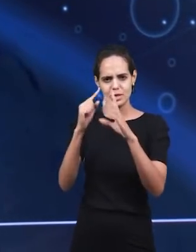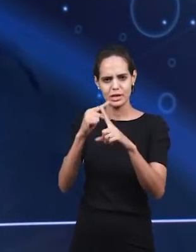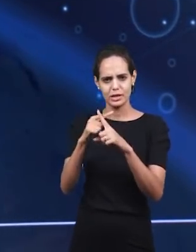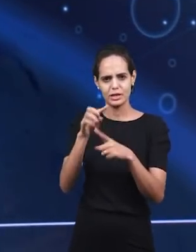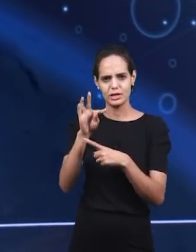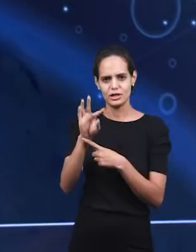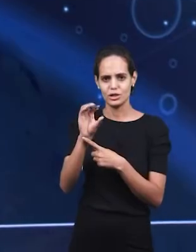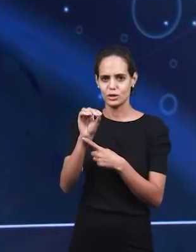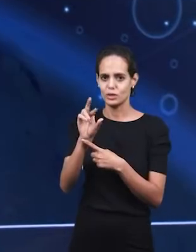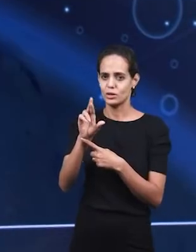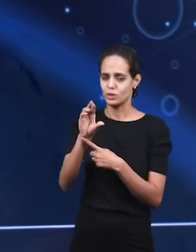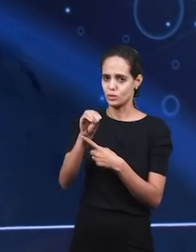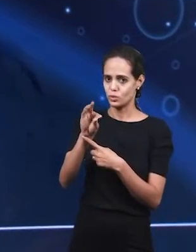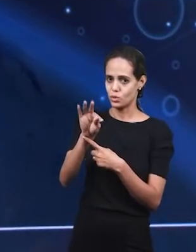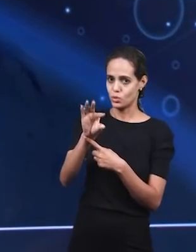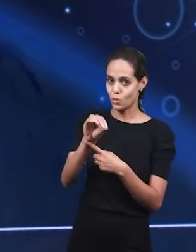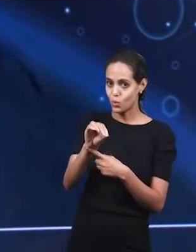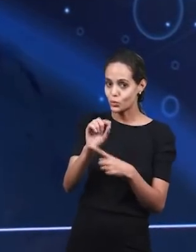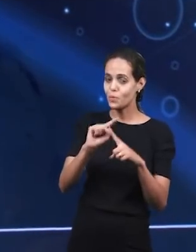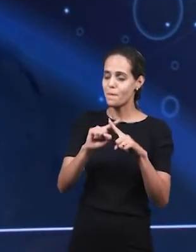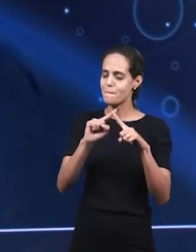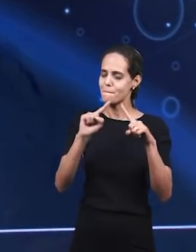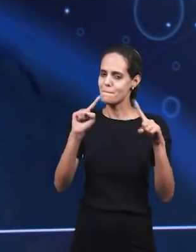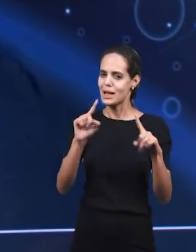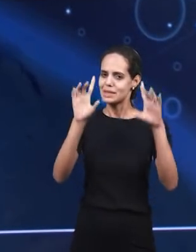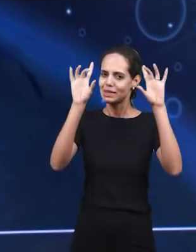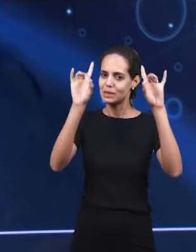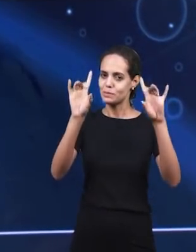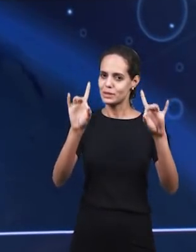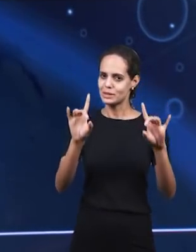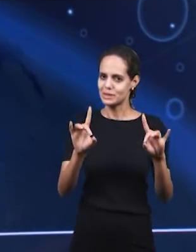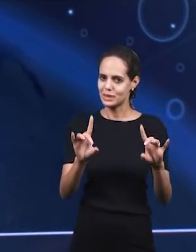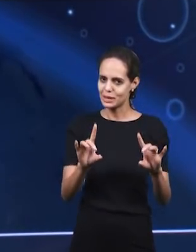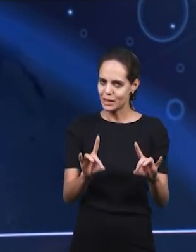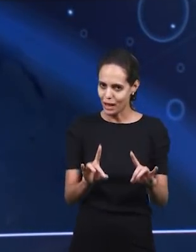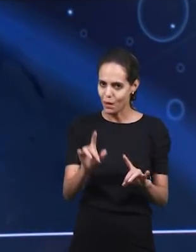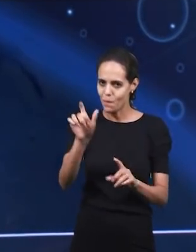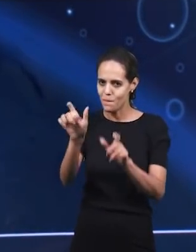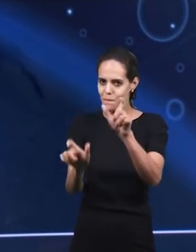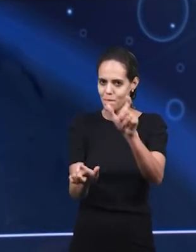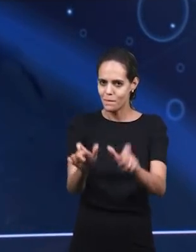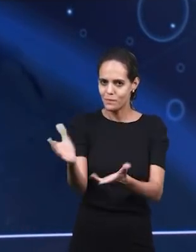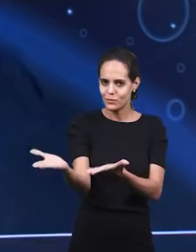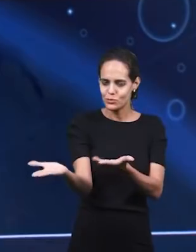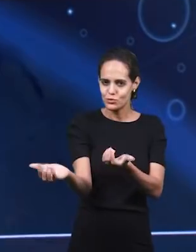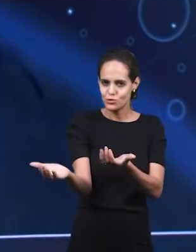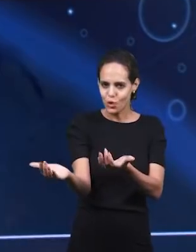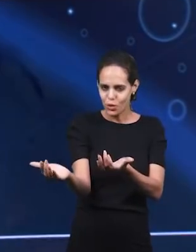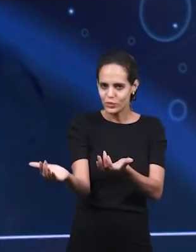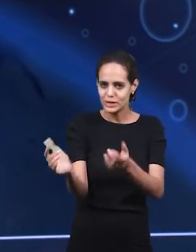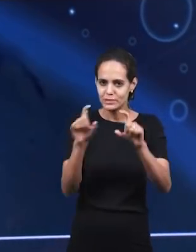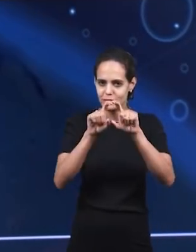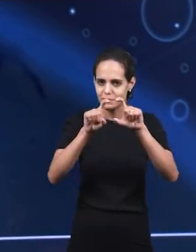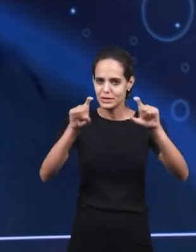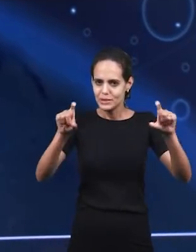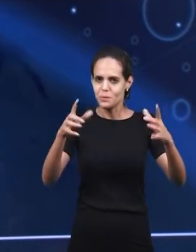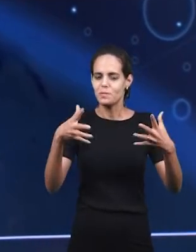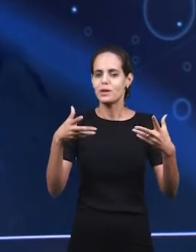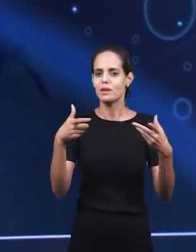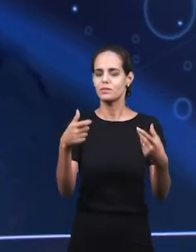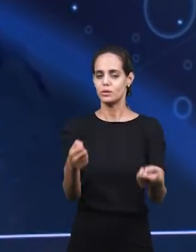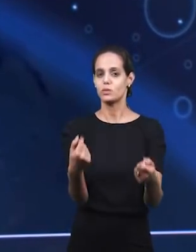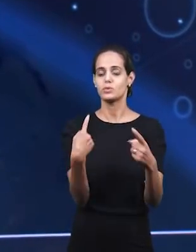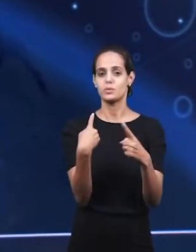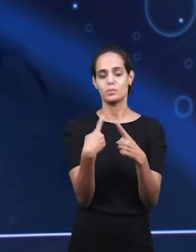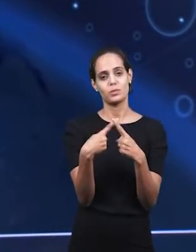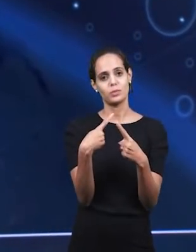mas especialmente para os jovens. Essa sua afirmação é notável porque o irmão